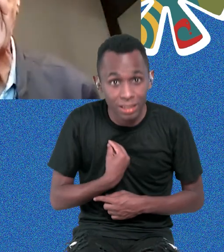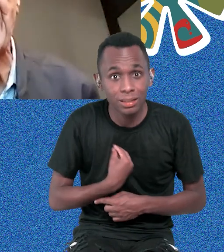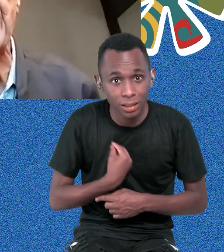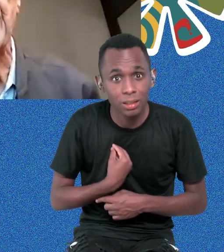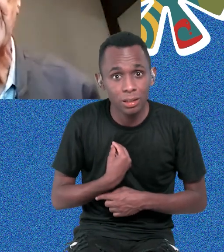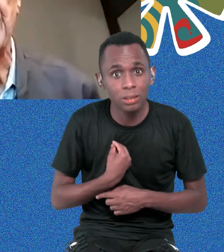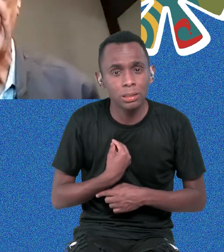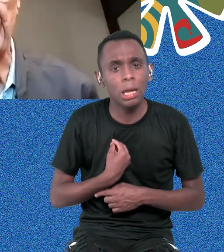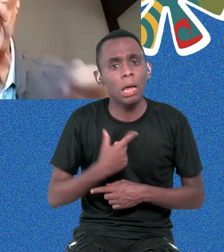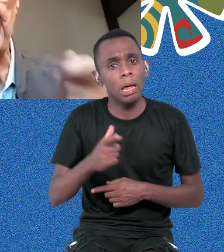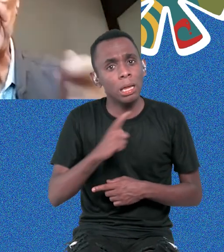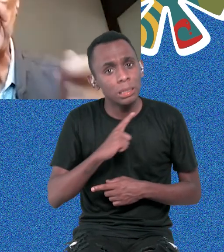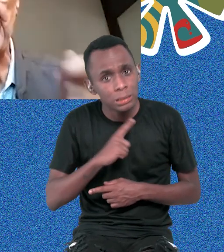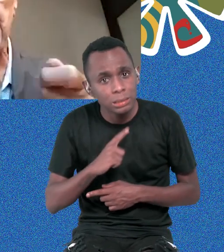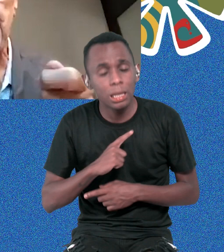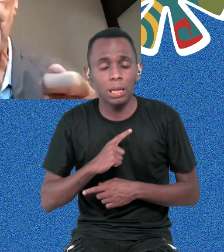vidas